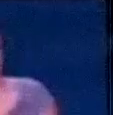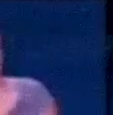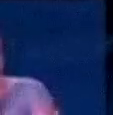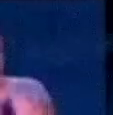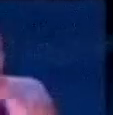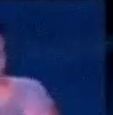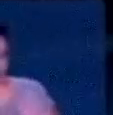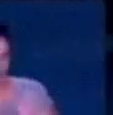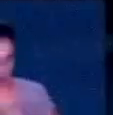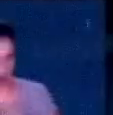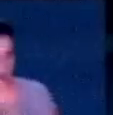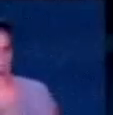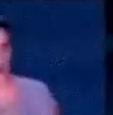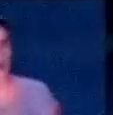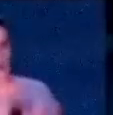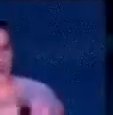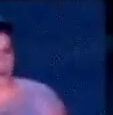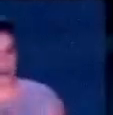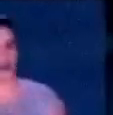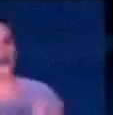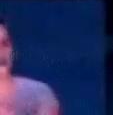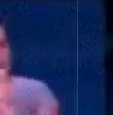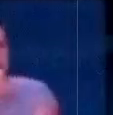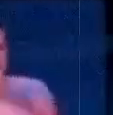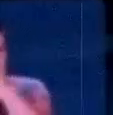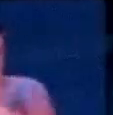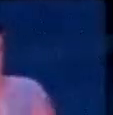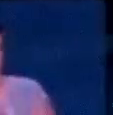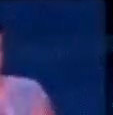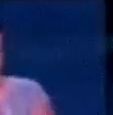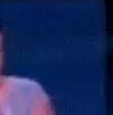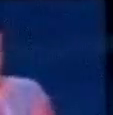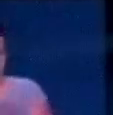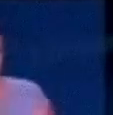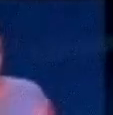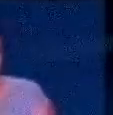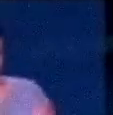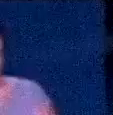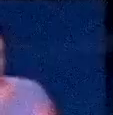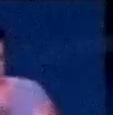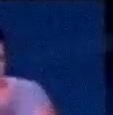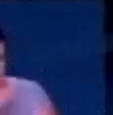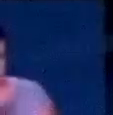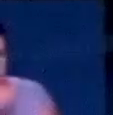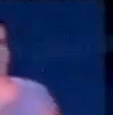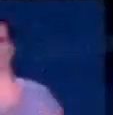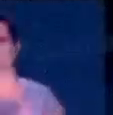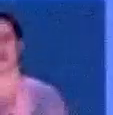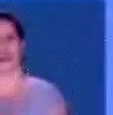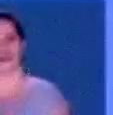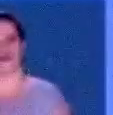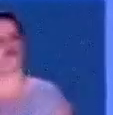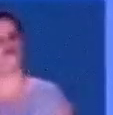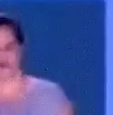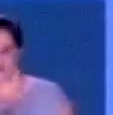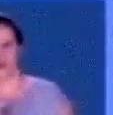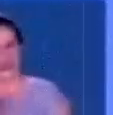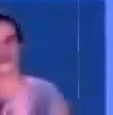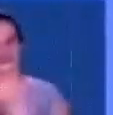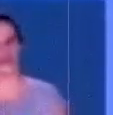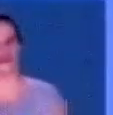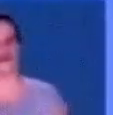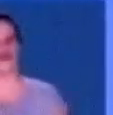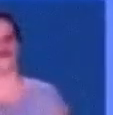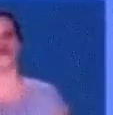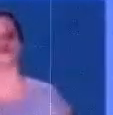das cotas, tanto no ensino quanto no mercado de trabalho, para essas pessoas que eu comentei? Com certeza, e